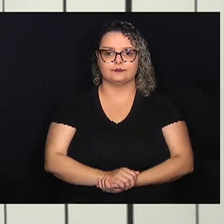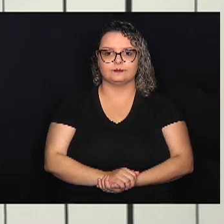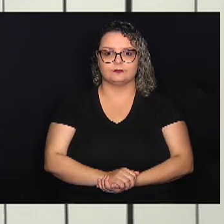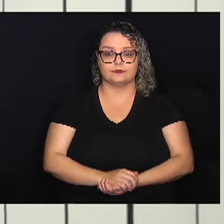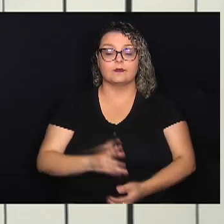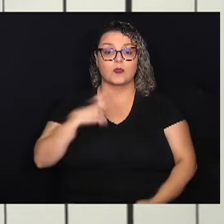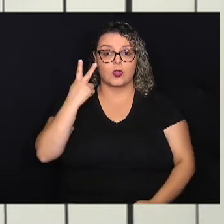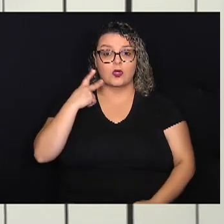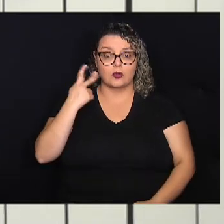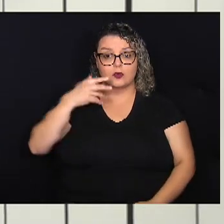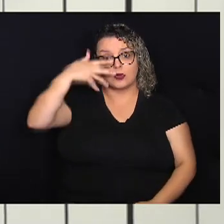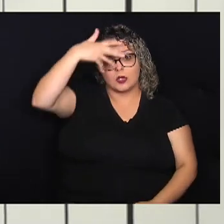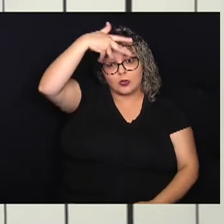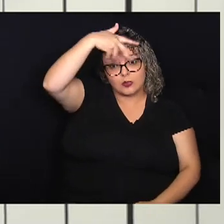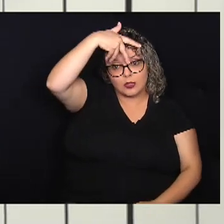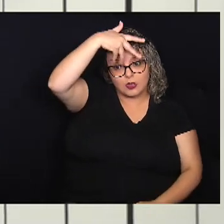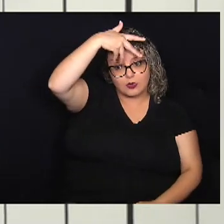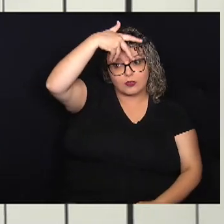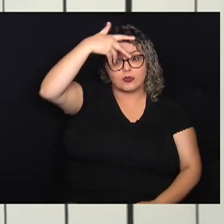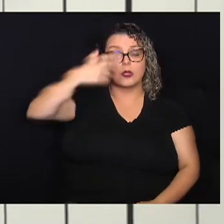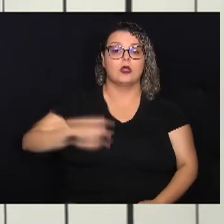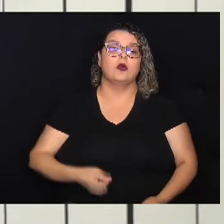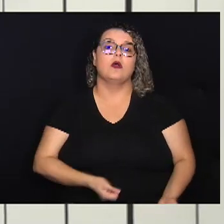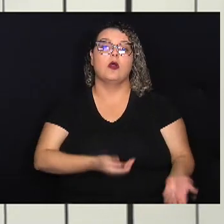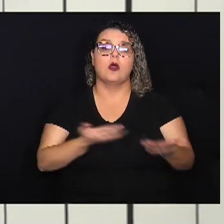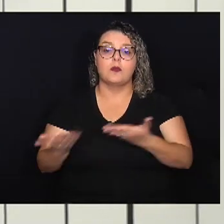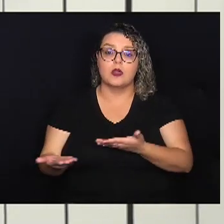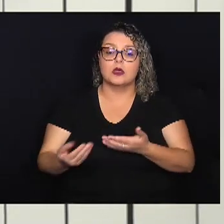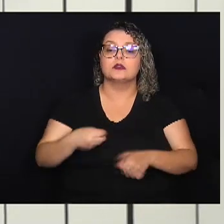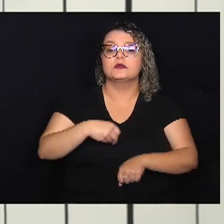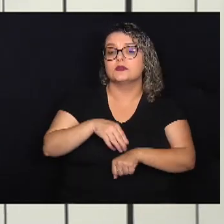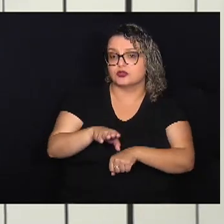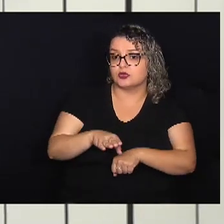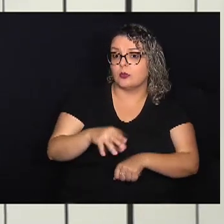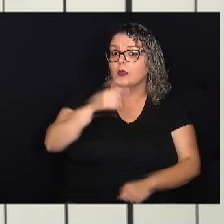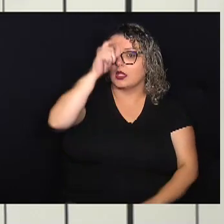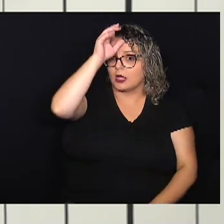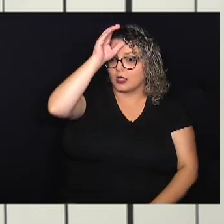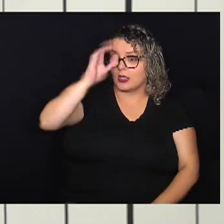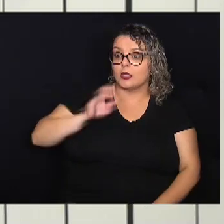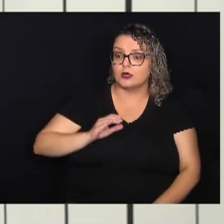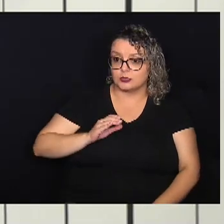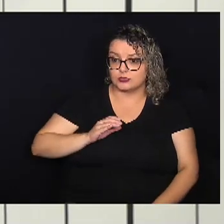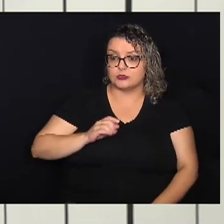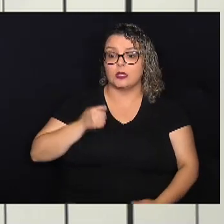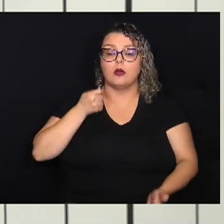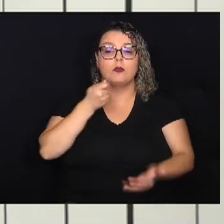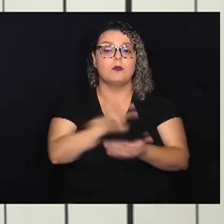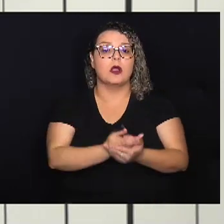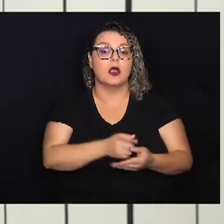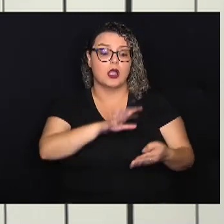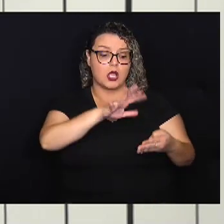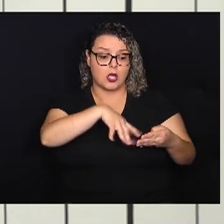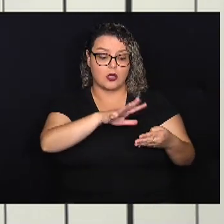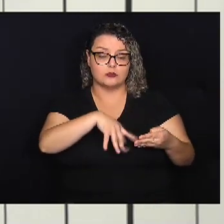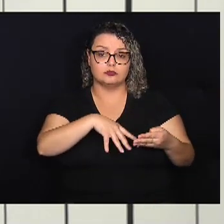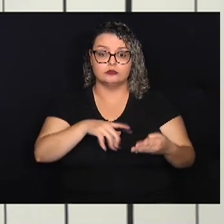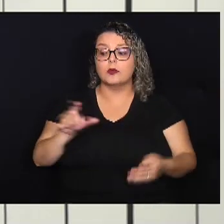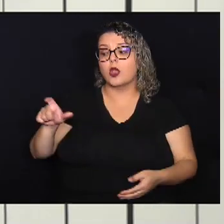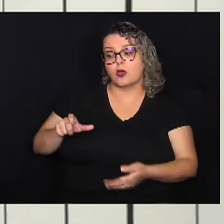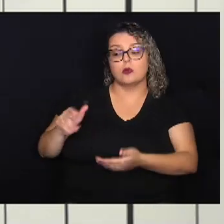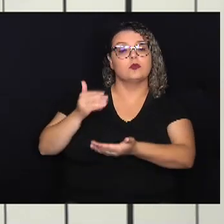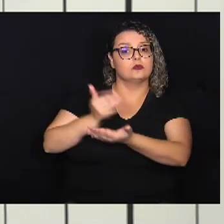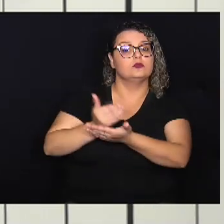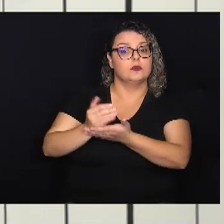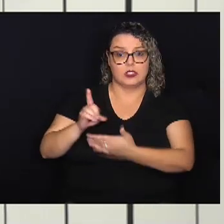Vereador Rodrigo da Farmadique apresenta indicação para que o cidadão possa pagar a conta de água com cartão de